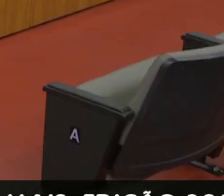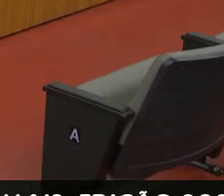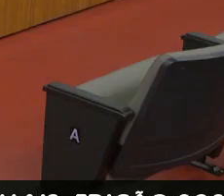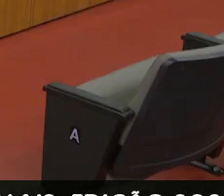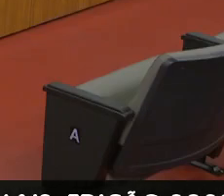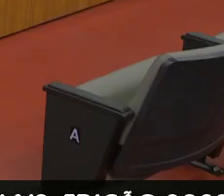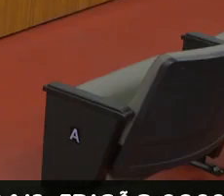Obrigado.